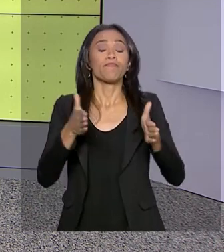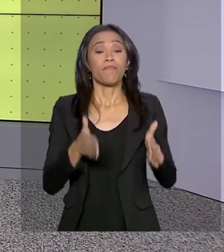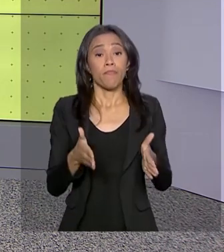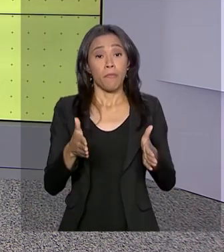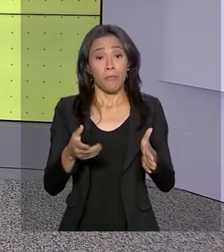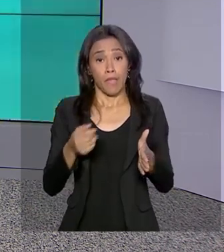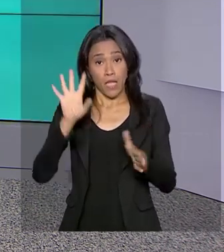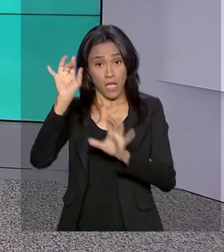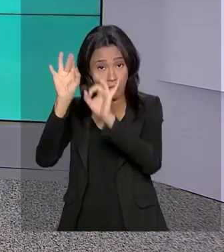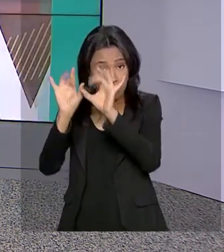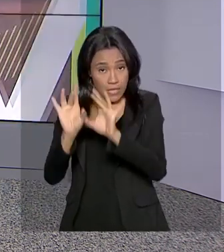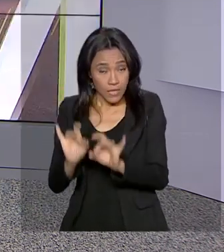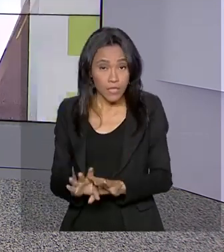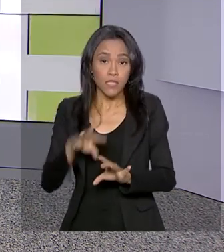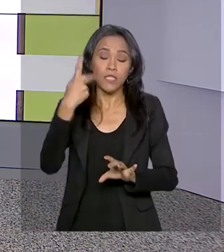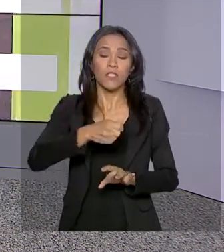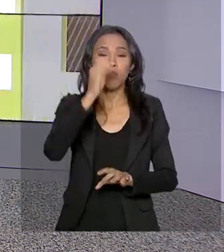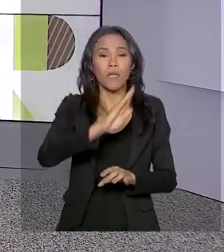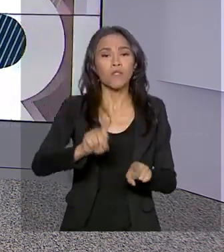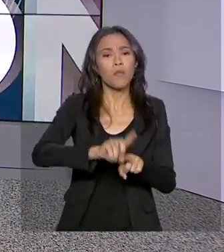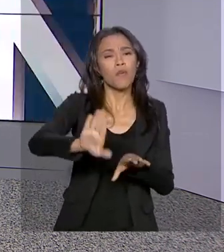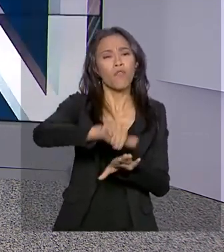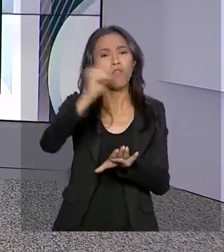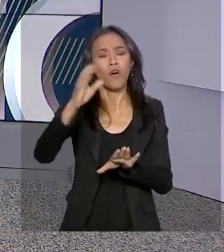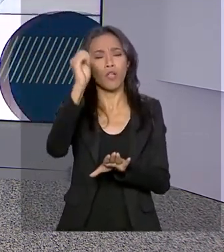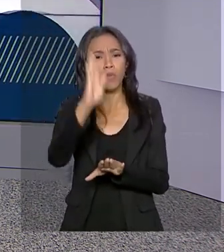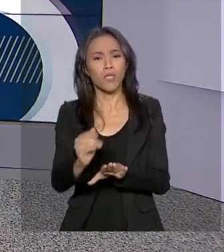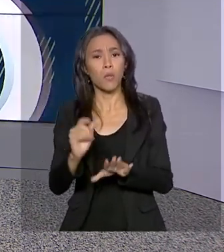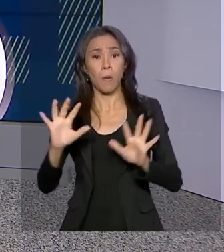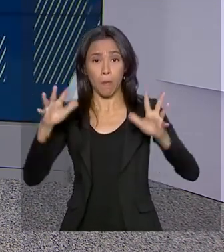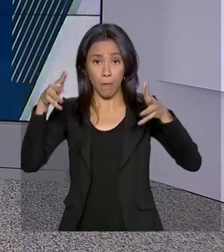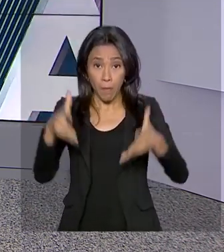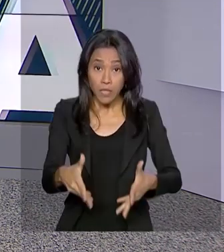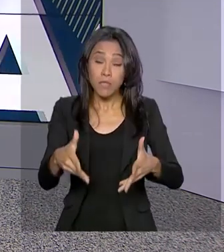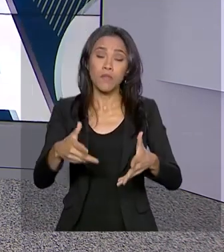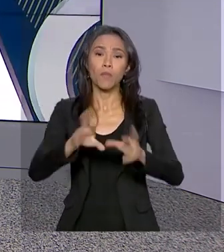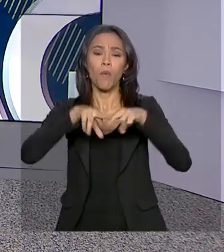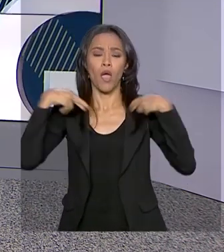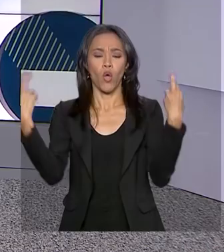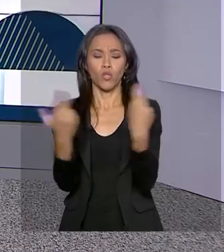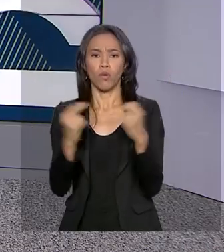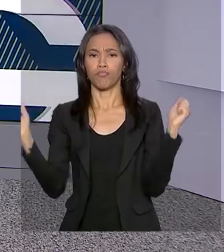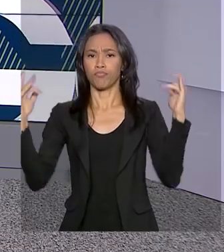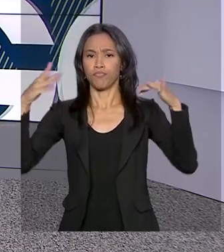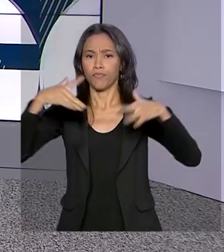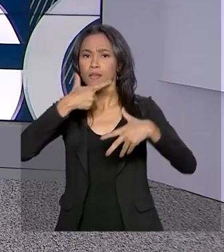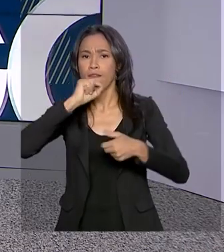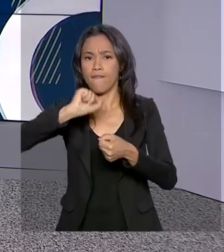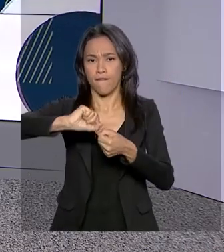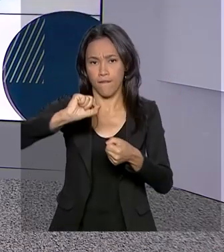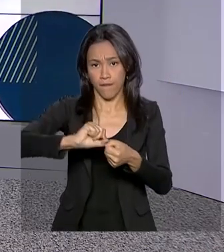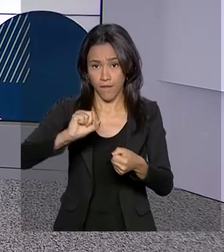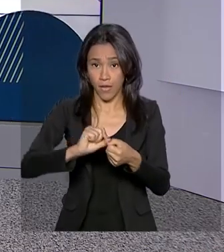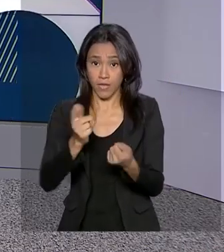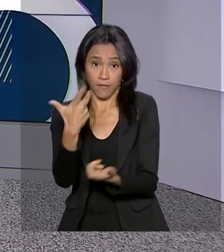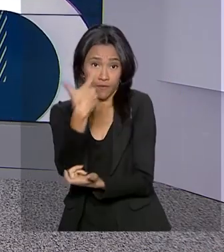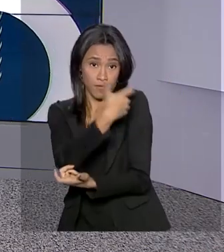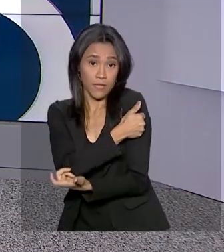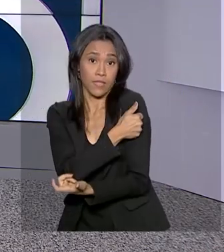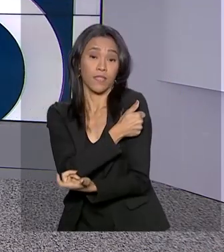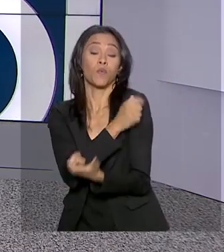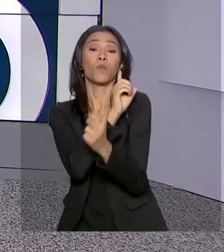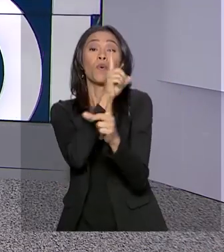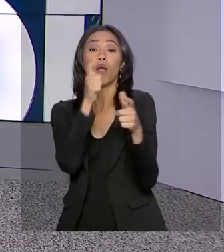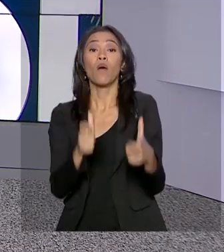Especialistas brasileiros e estrangeiros participam hoje da reunião de produtores de vacinas dos países em desenvolvimento. O encontro é lá no